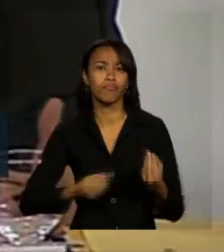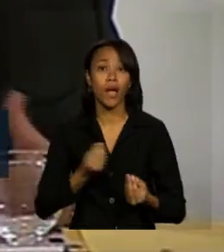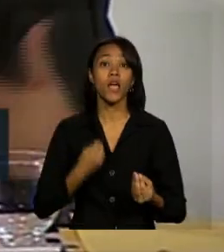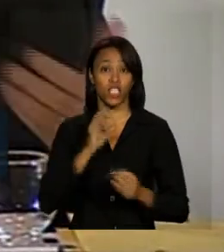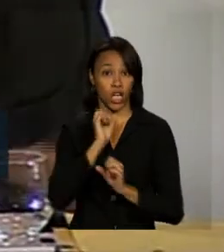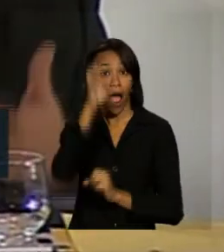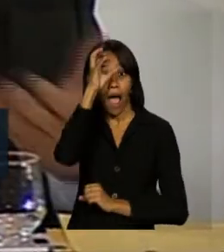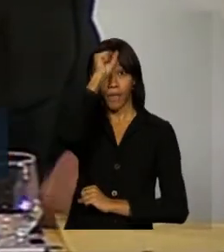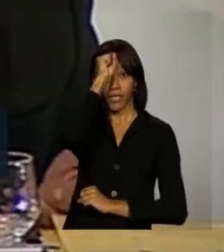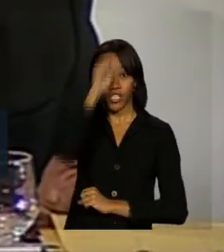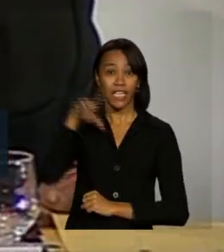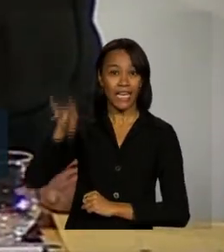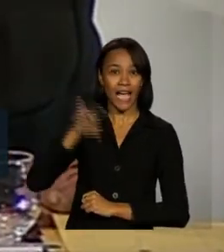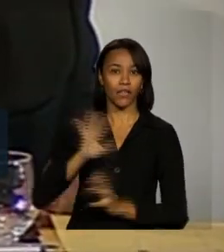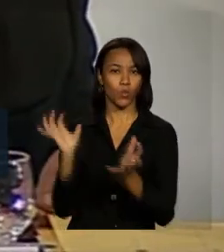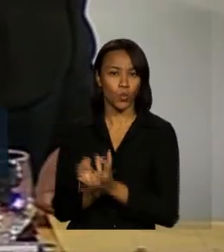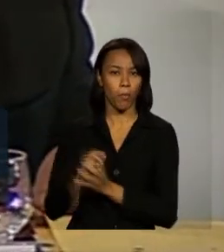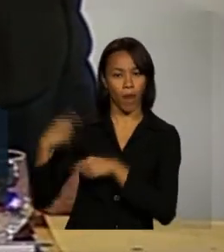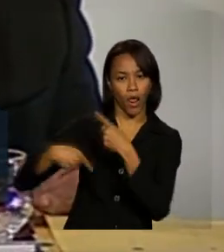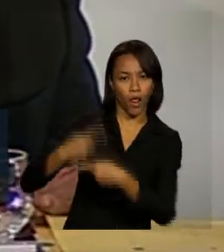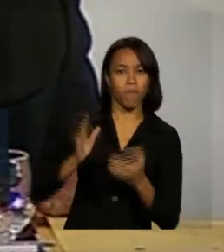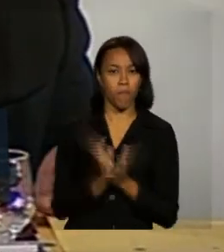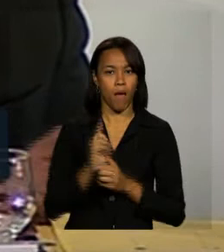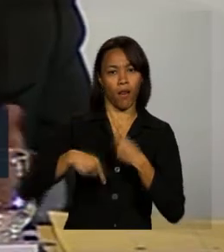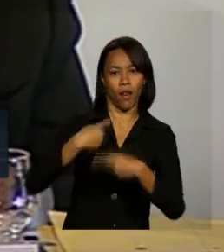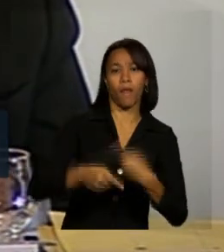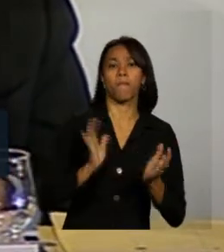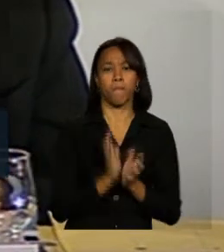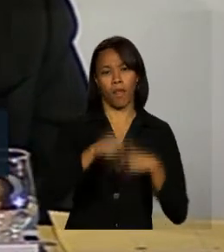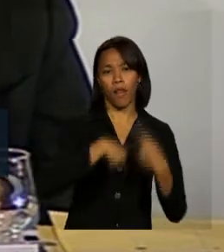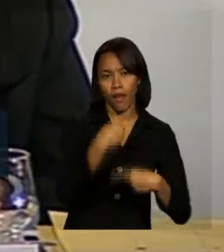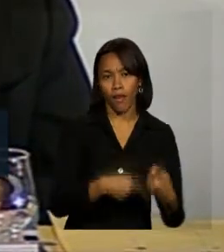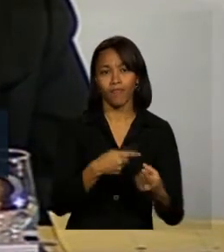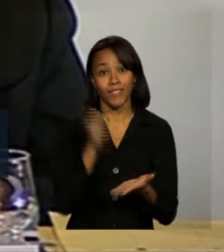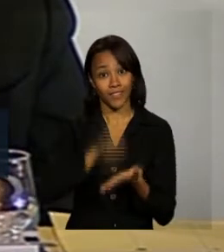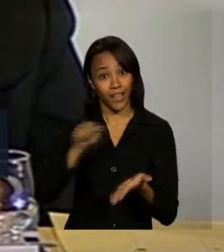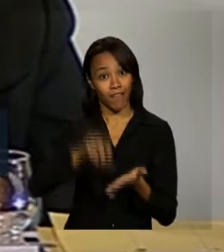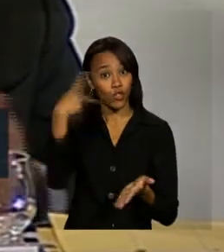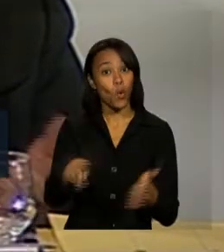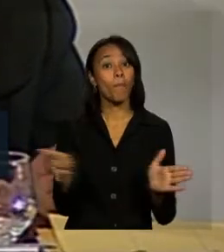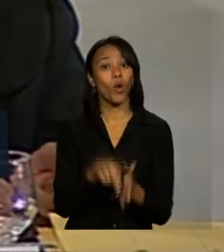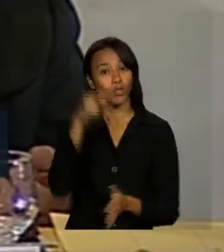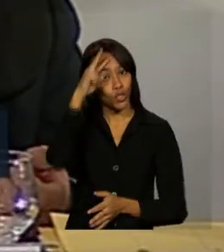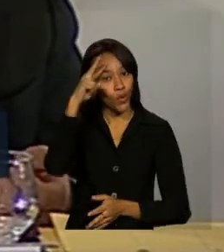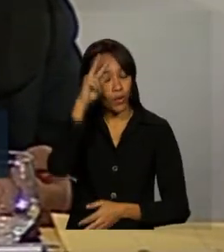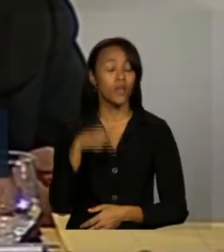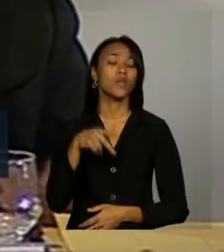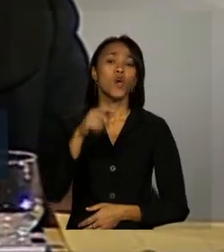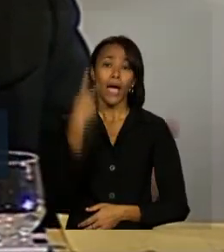geração reescreve a sua história. Na medida que o Brasil muda, na medida que o Brasil fica mais